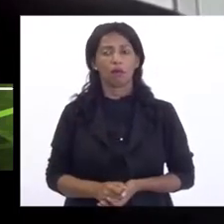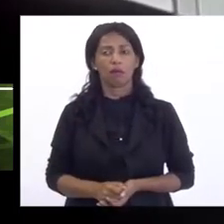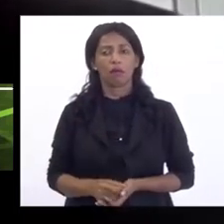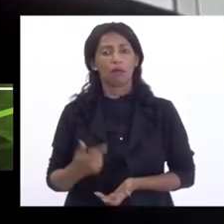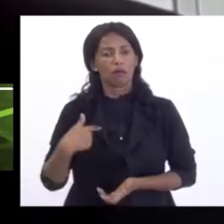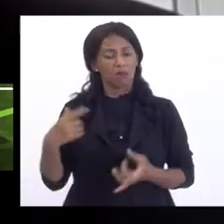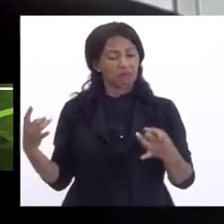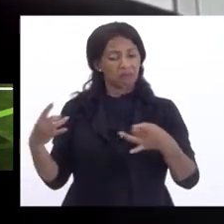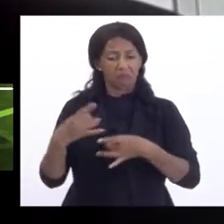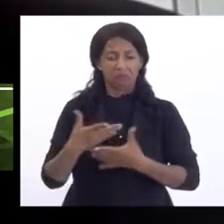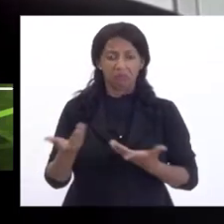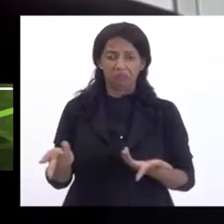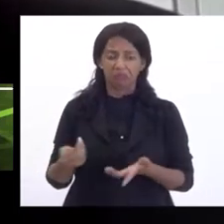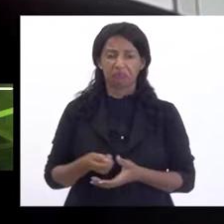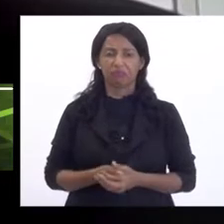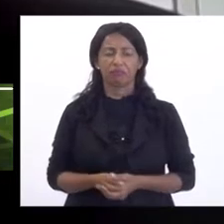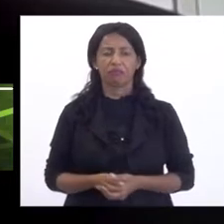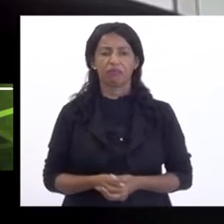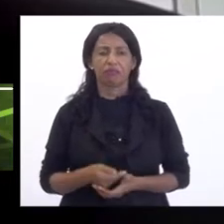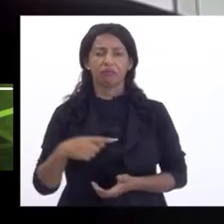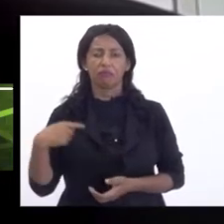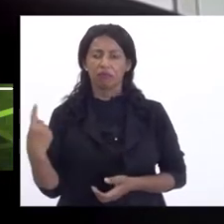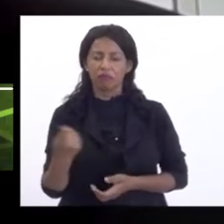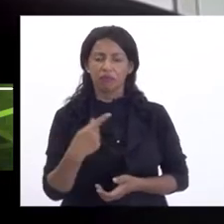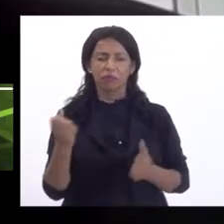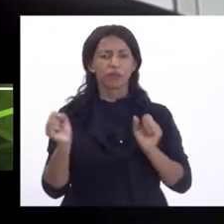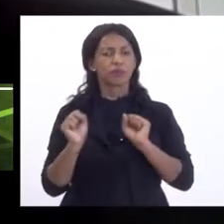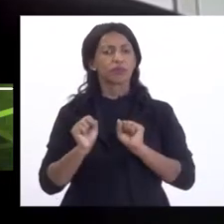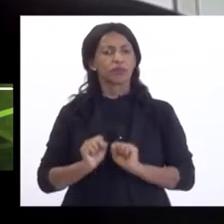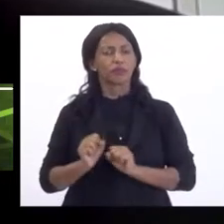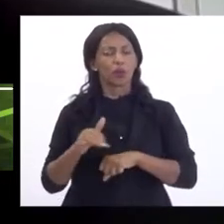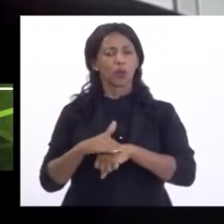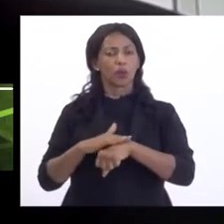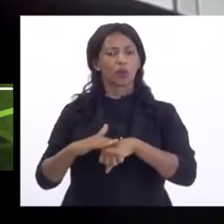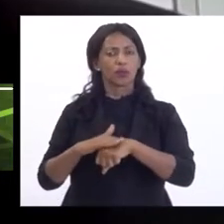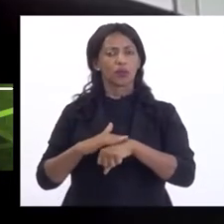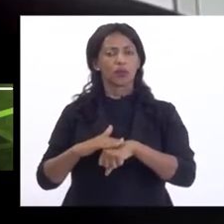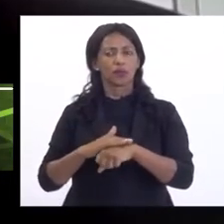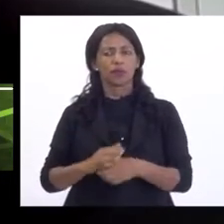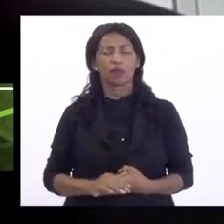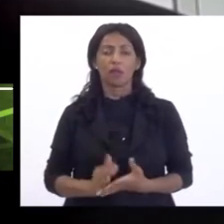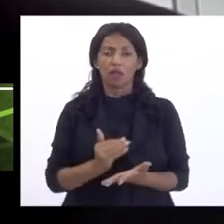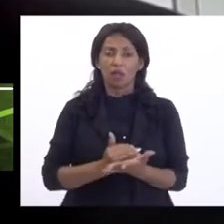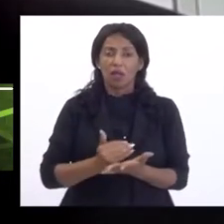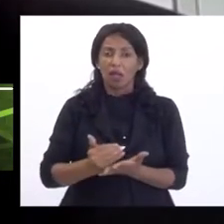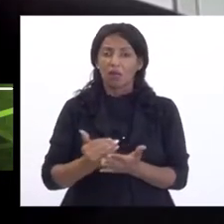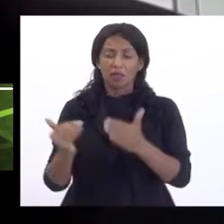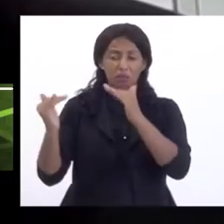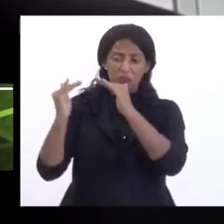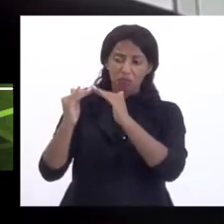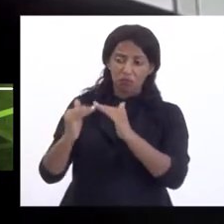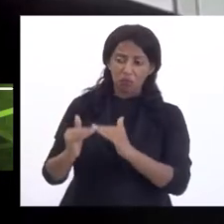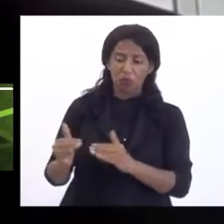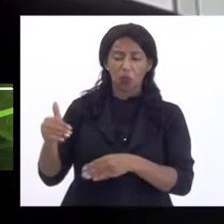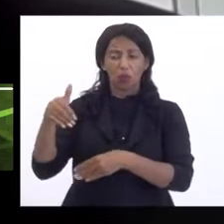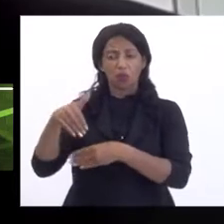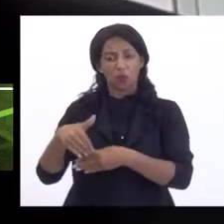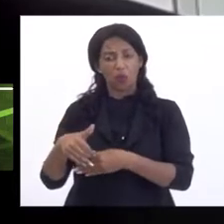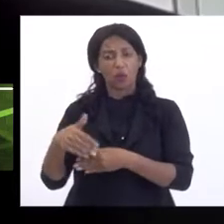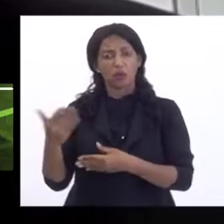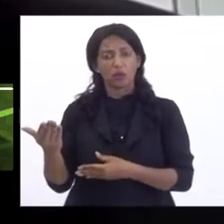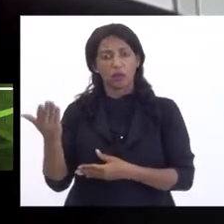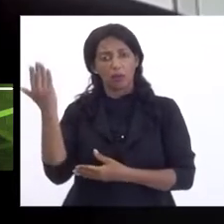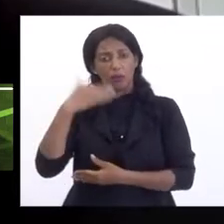eu fico à disposição, tá, para a gente poder estar conversando. A princípio, eu estou de acordo com o voto, tanto da prestação de